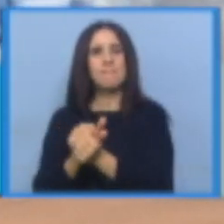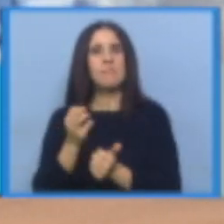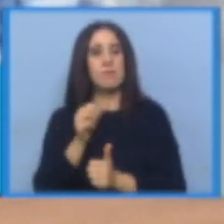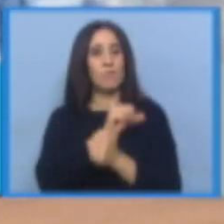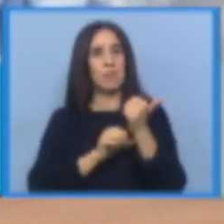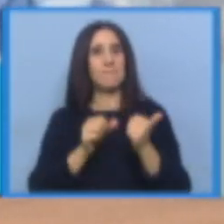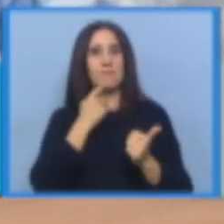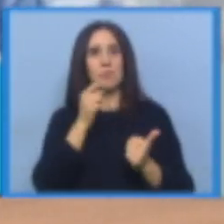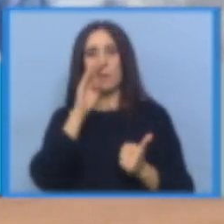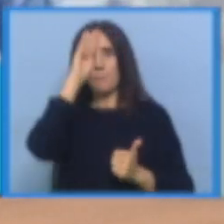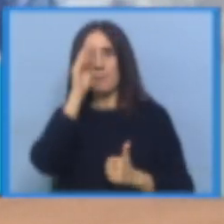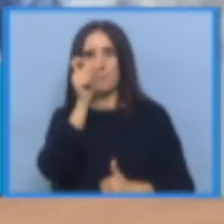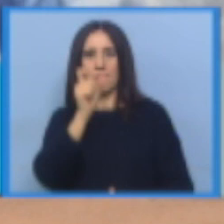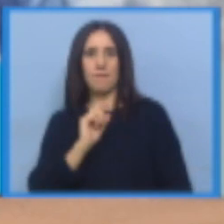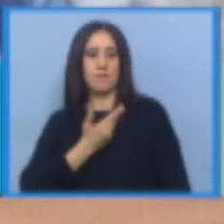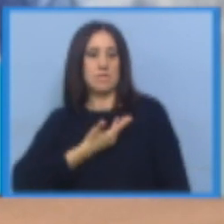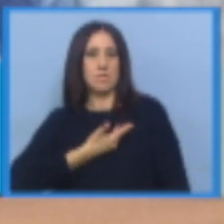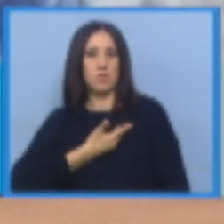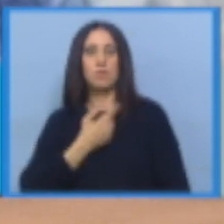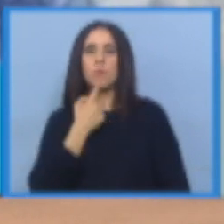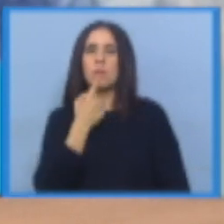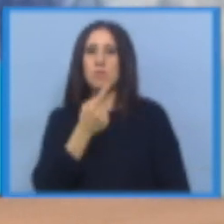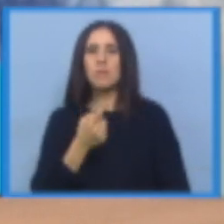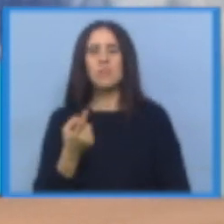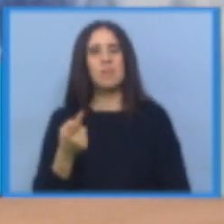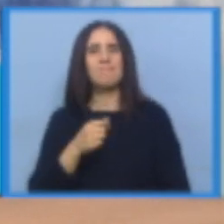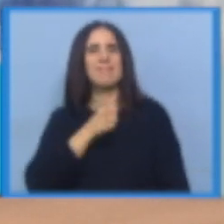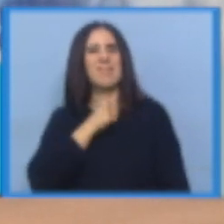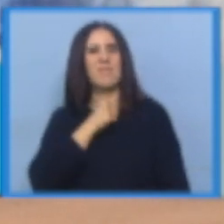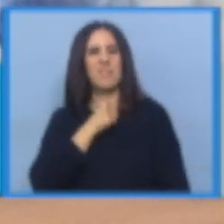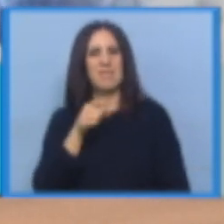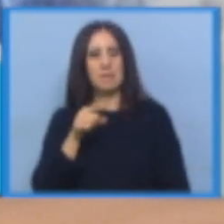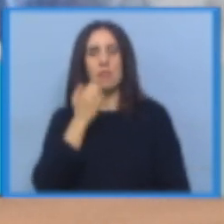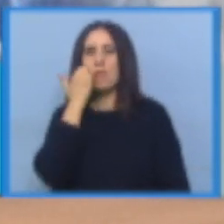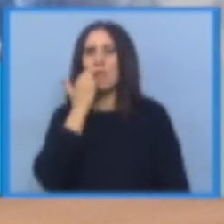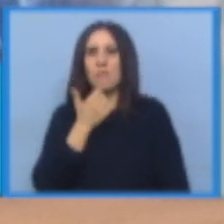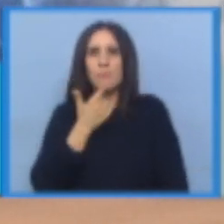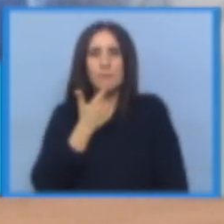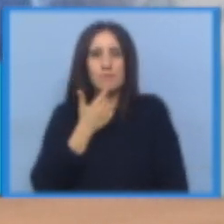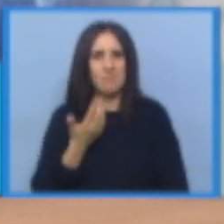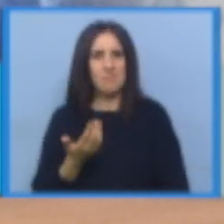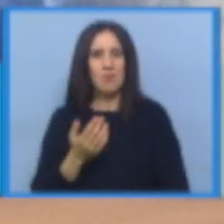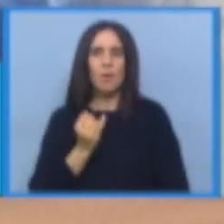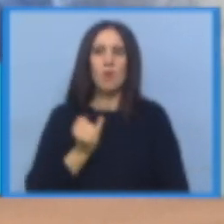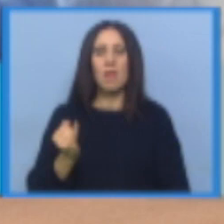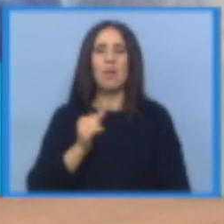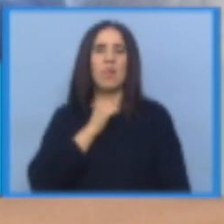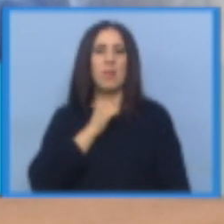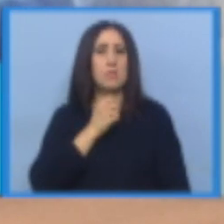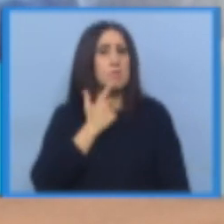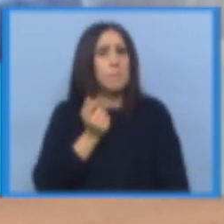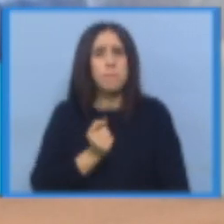Papa Francisco, esta ideia que ele também nos traz de que o indiferentismo é um pecado gravíssimo, não é? Não podemos olhar para o lado. E, portanto,